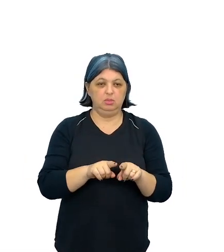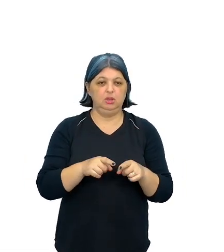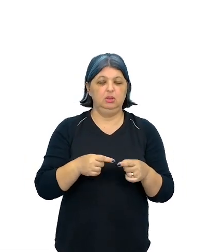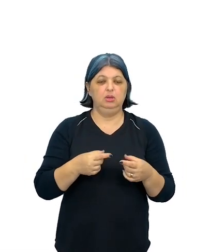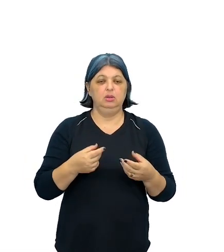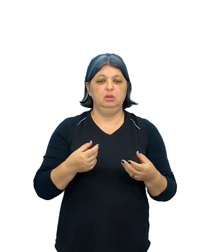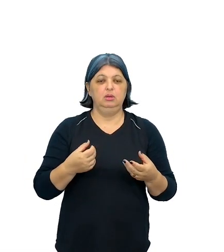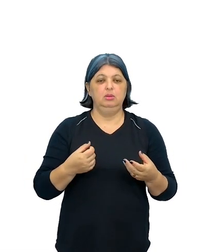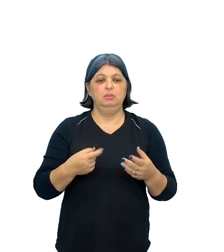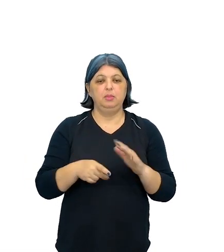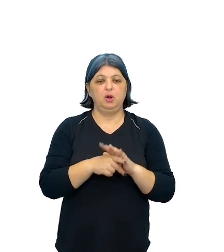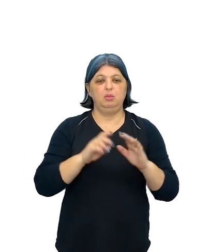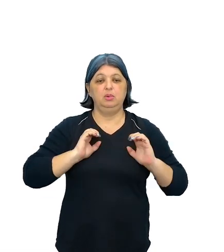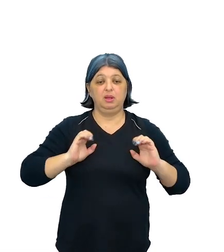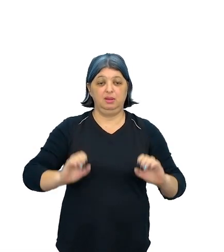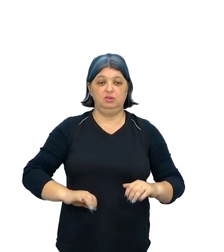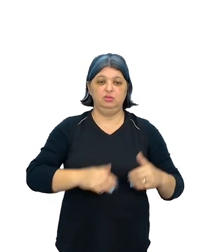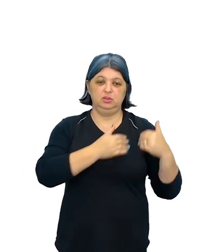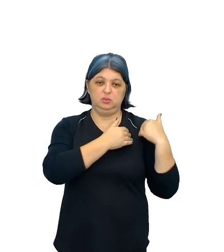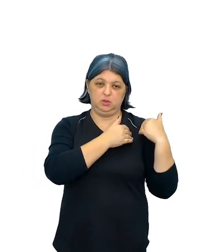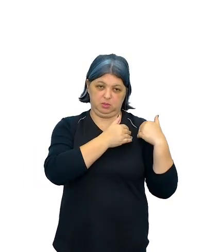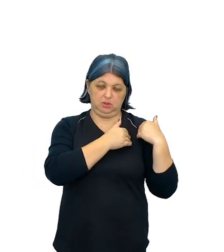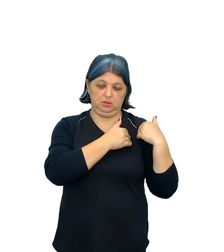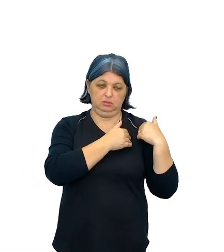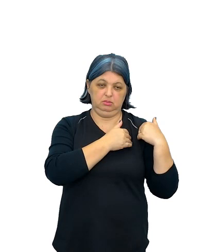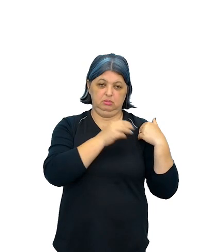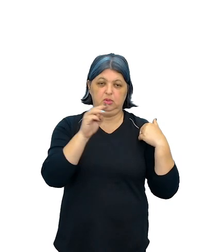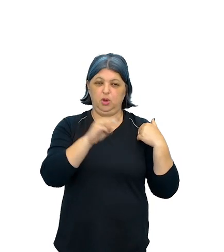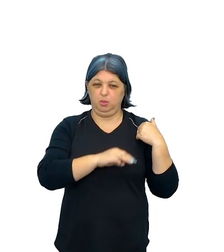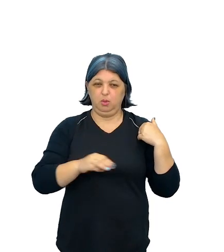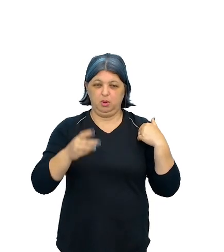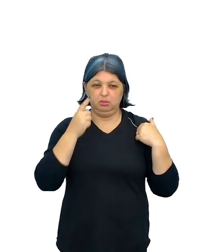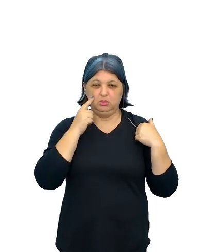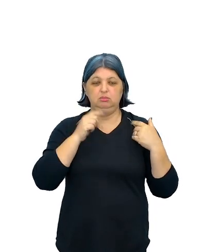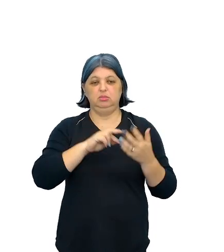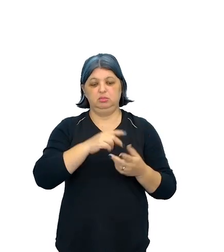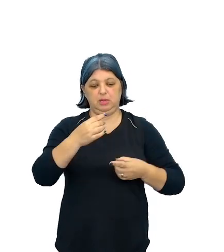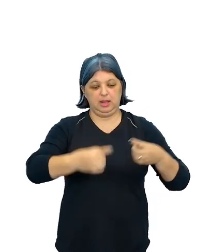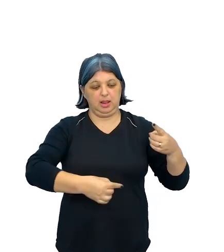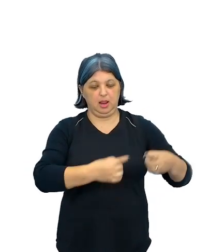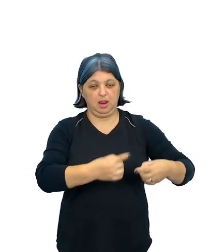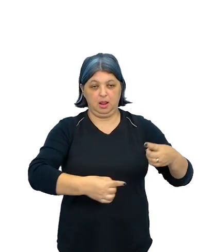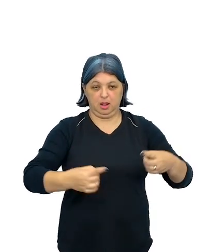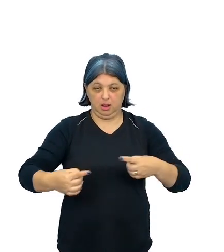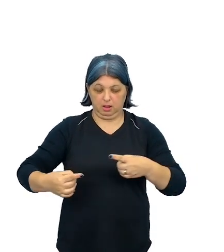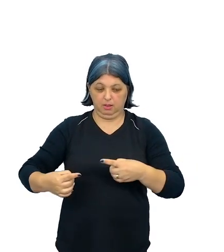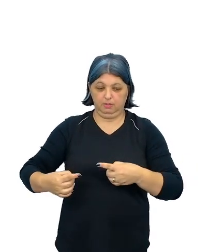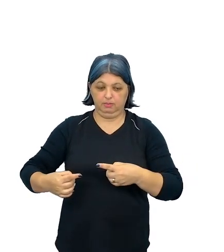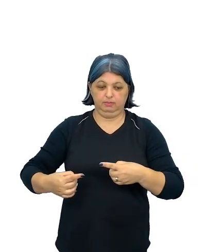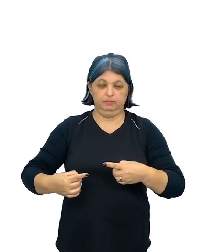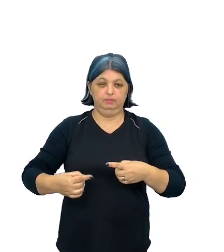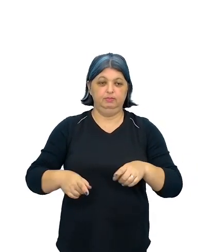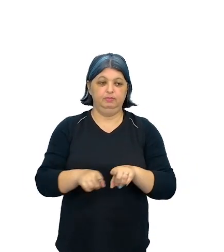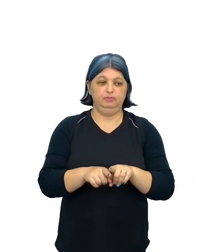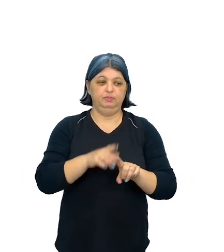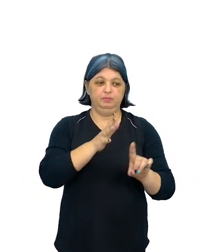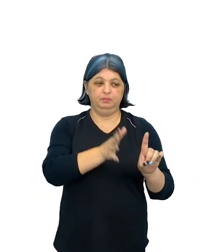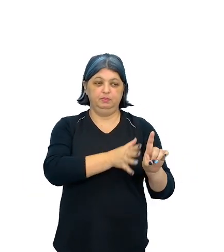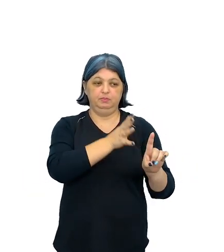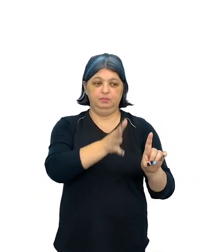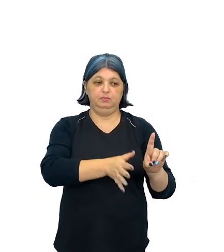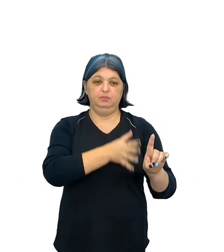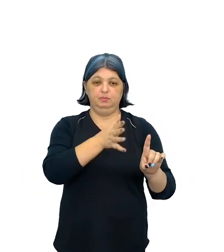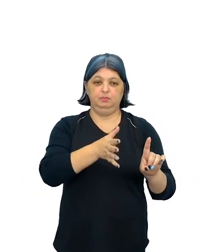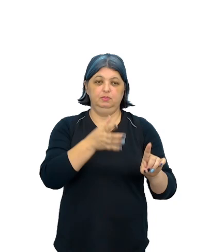ética da responsabilidade. Então, é um momento onde se destacam os debates, né, os seminários,